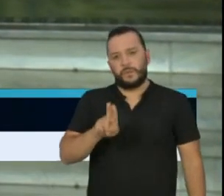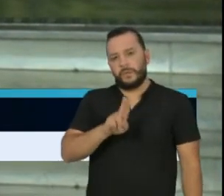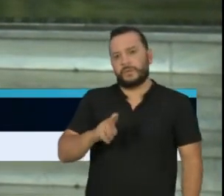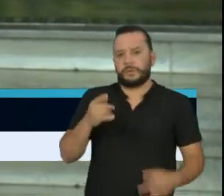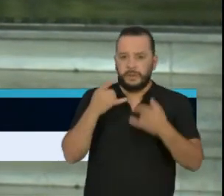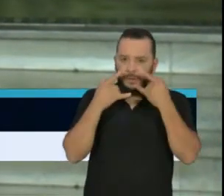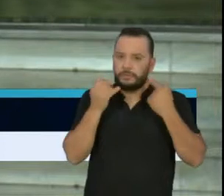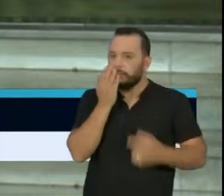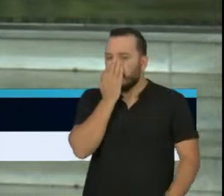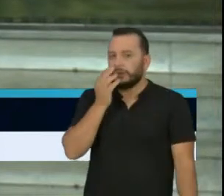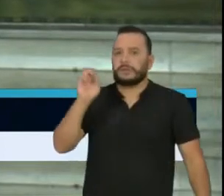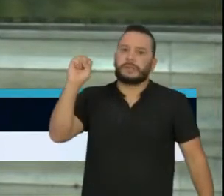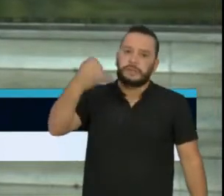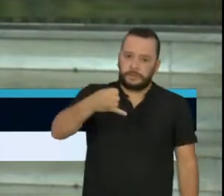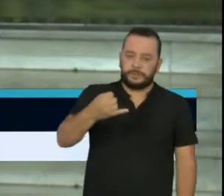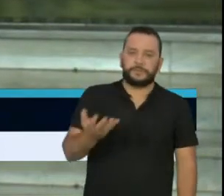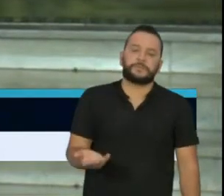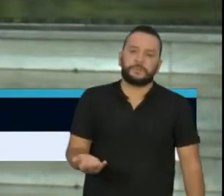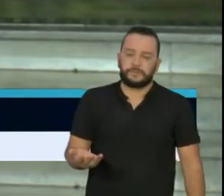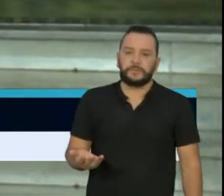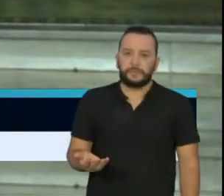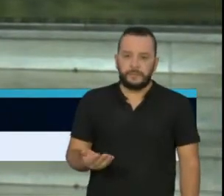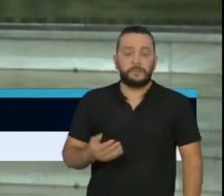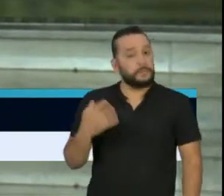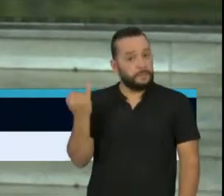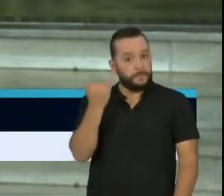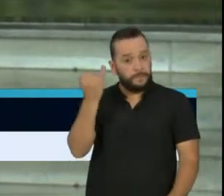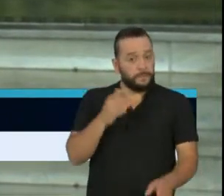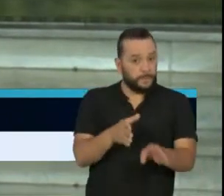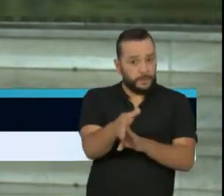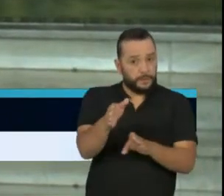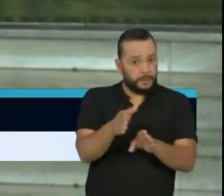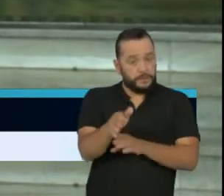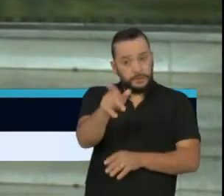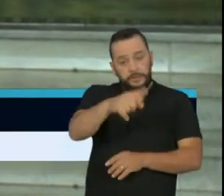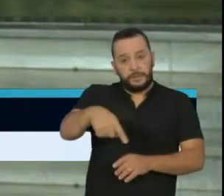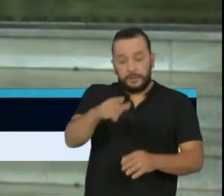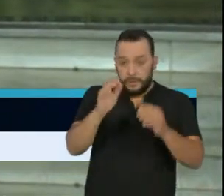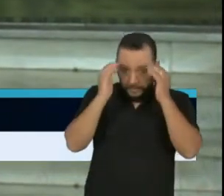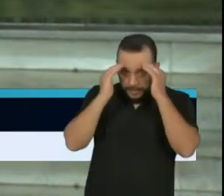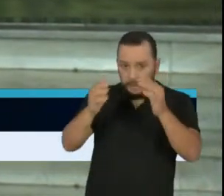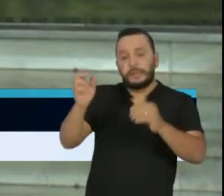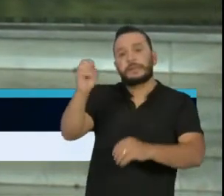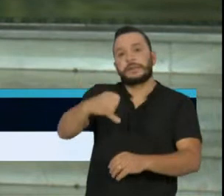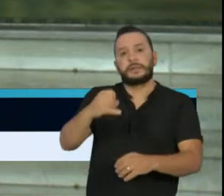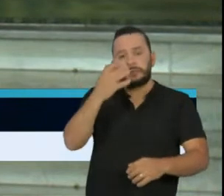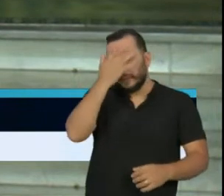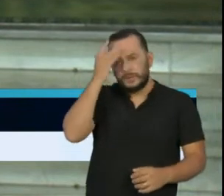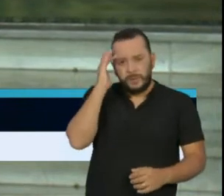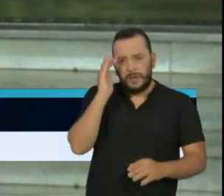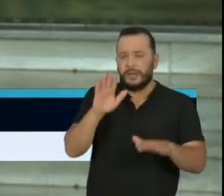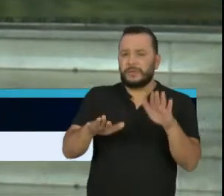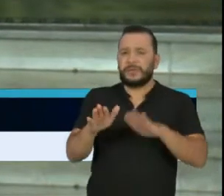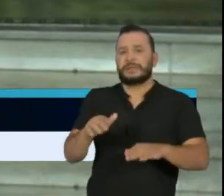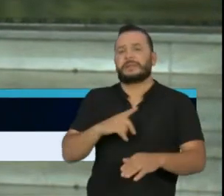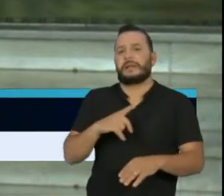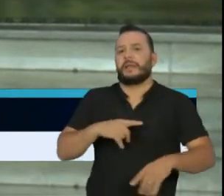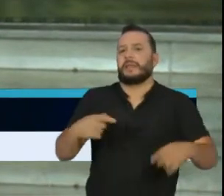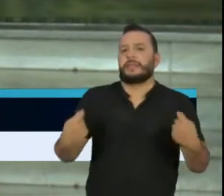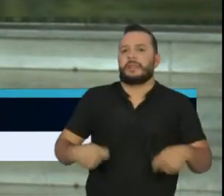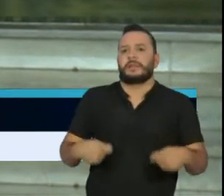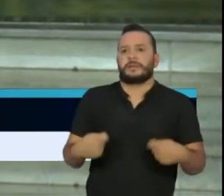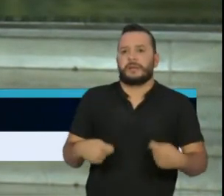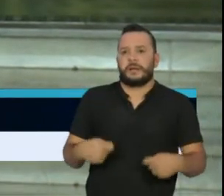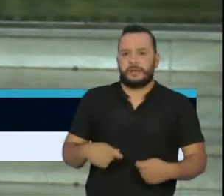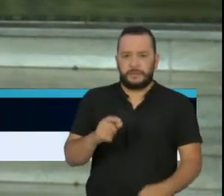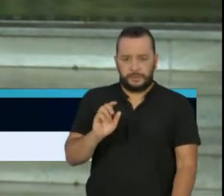máscaras. É importante que essa recomendação seja seguida pelas pessoas que, em caso de extrema necessidade,